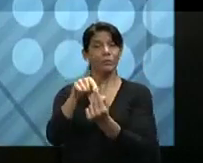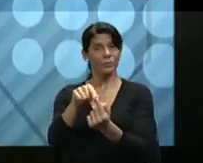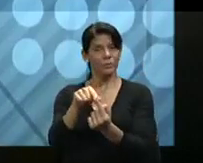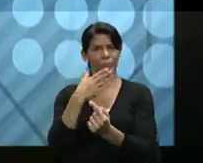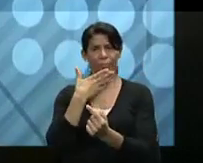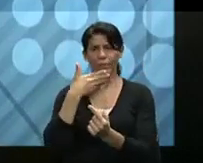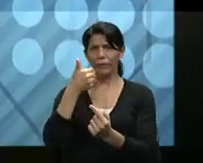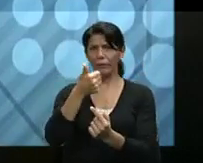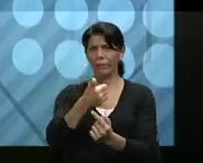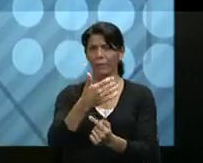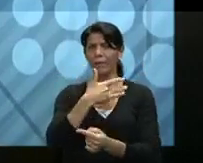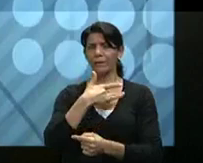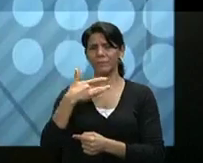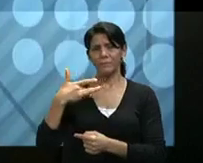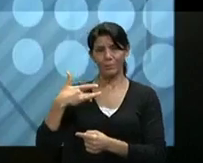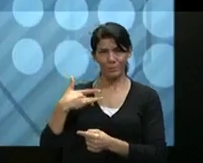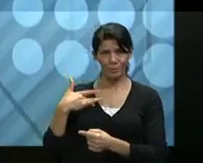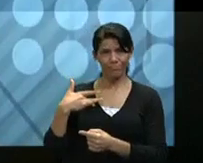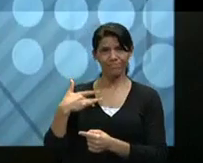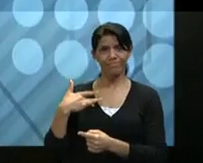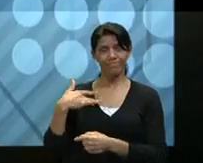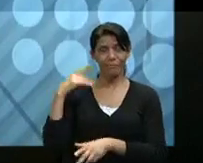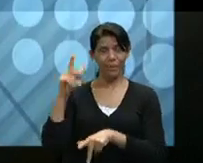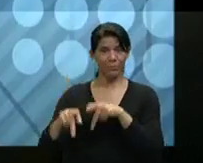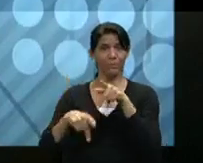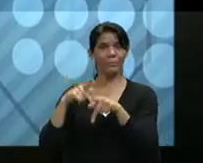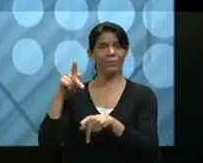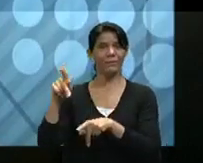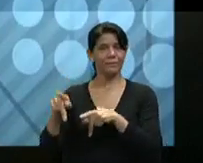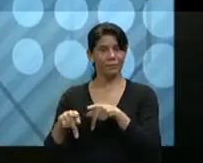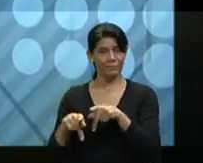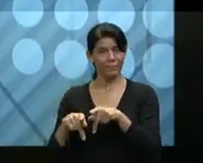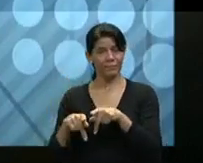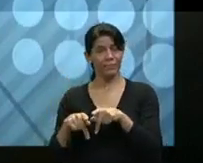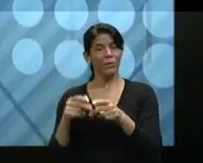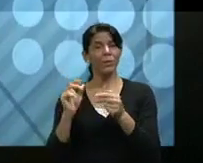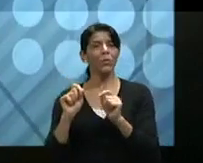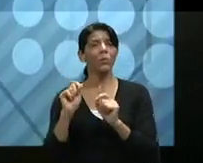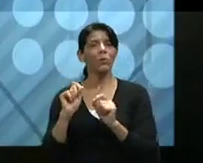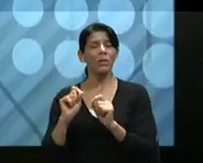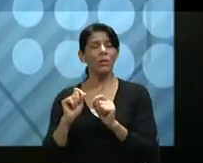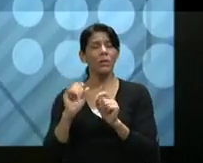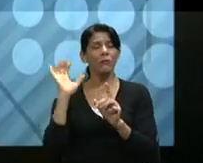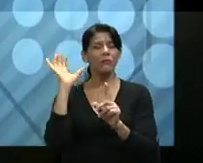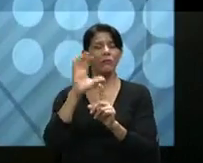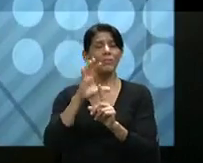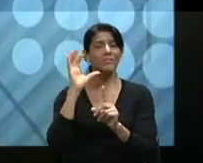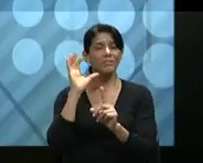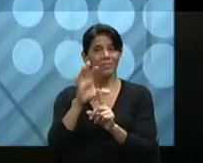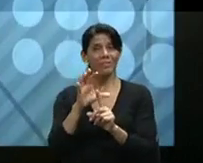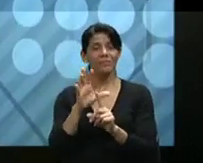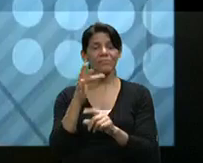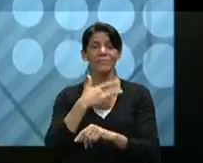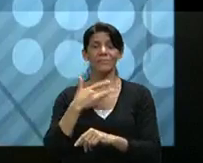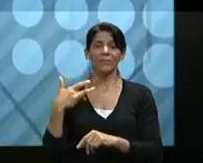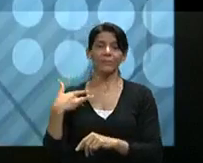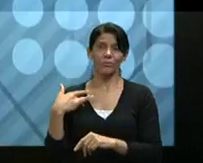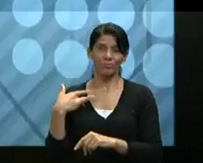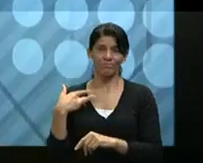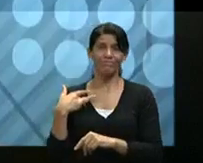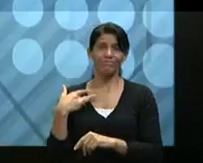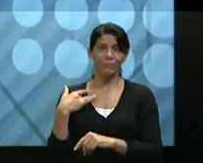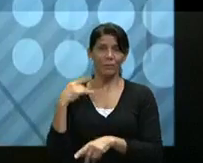de melhorar os fatores de saúde da população, os fatores condicionantes de saúde